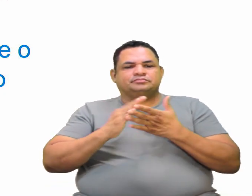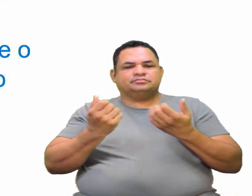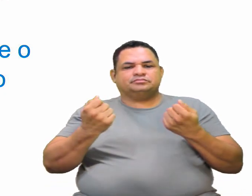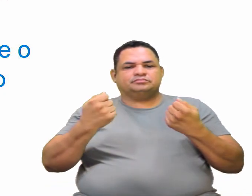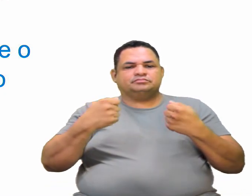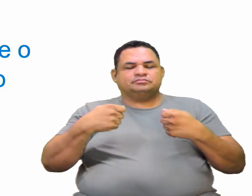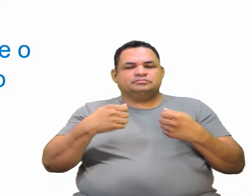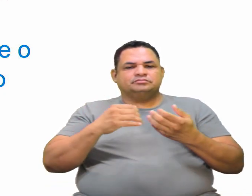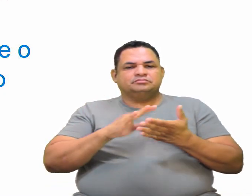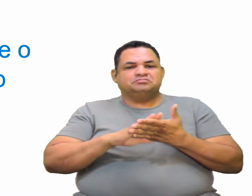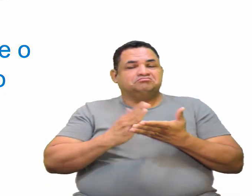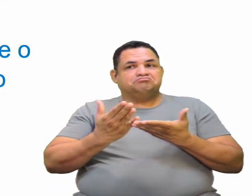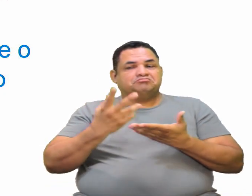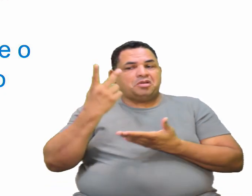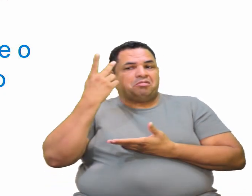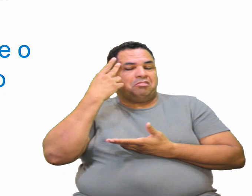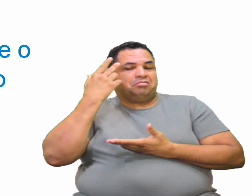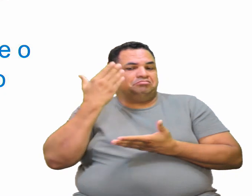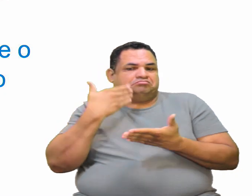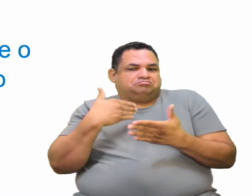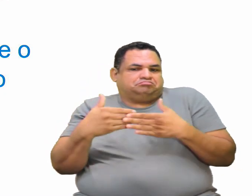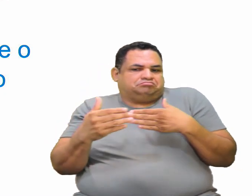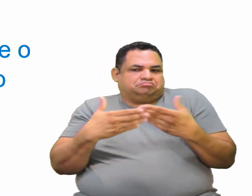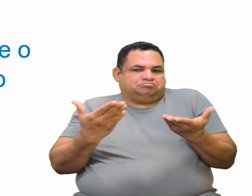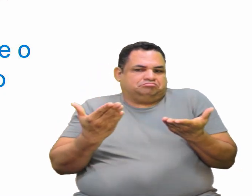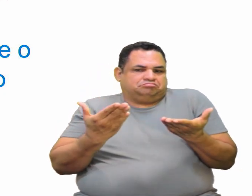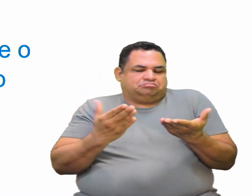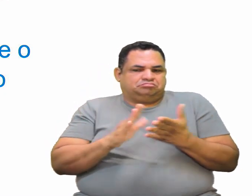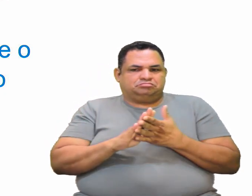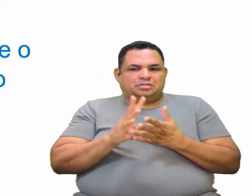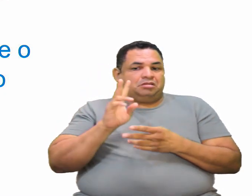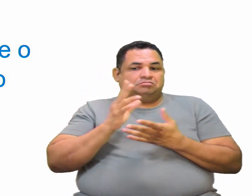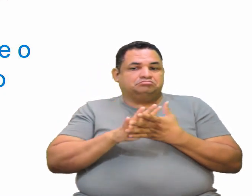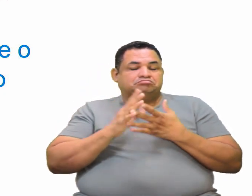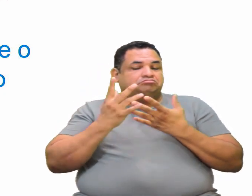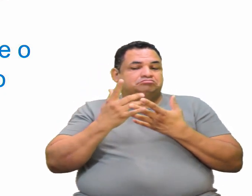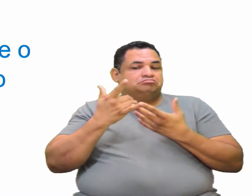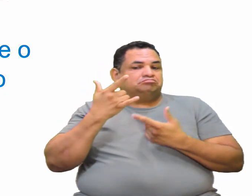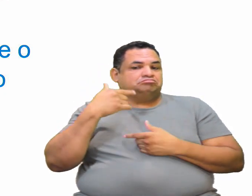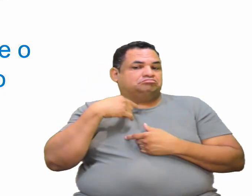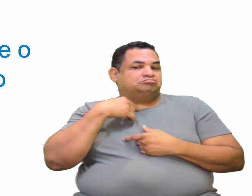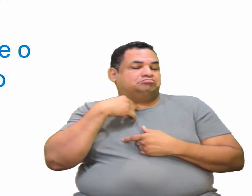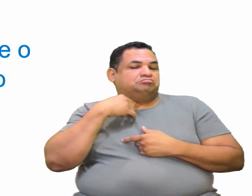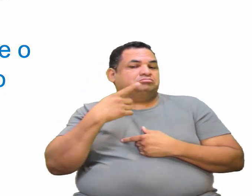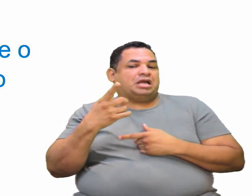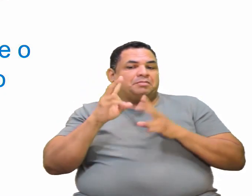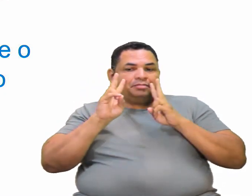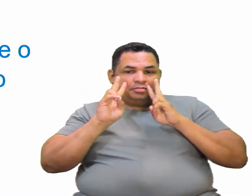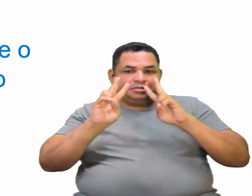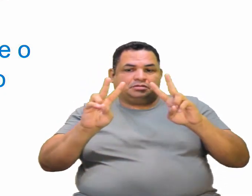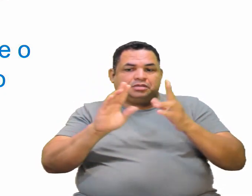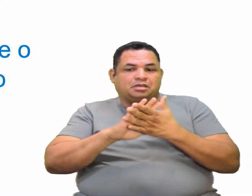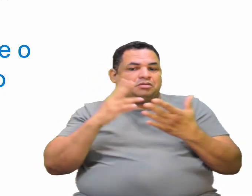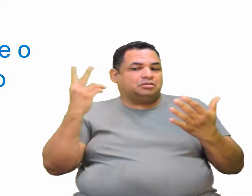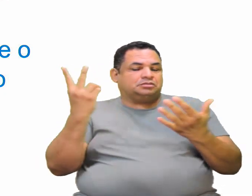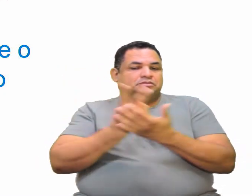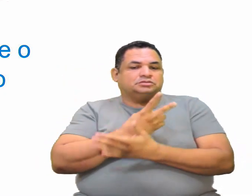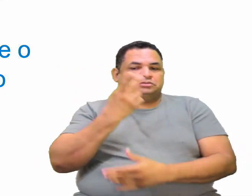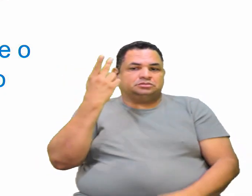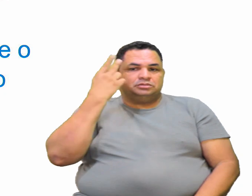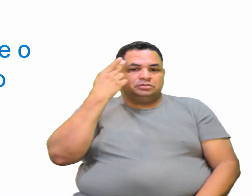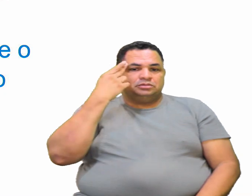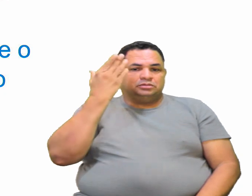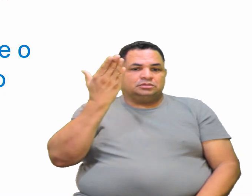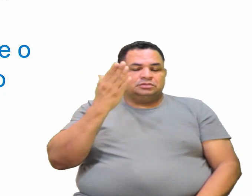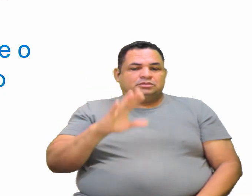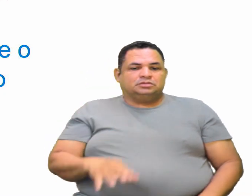pode acontecer ao acaso, não tem como a gente falar, vai acontecer, não vai acontecer. É algo que acontece ao acaso. E,